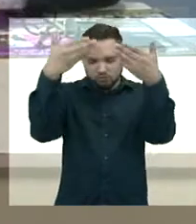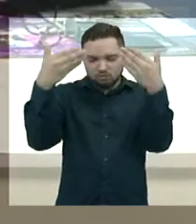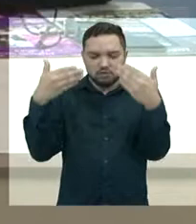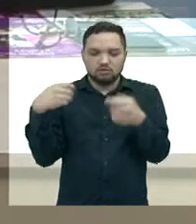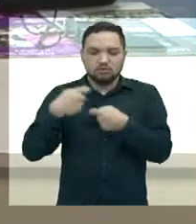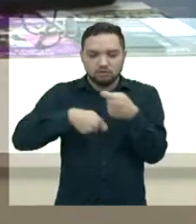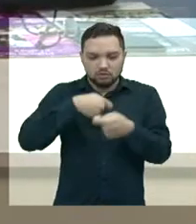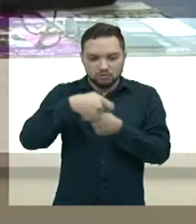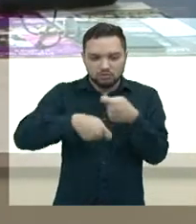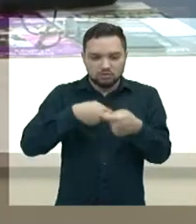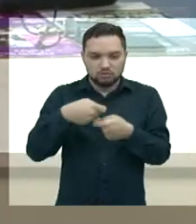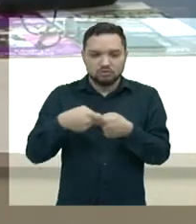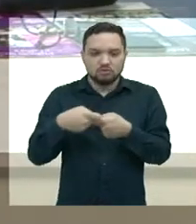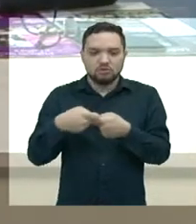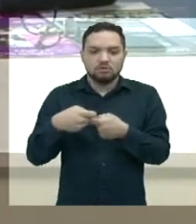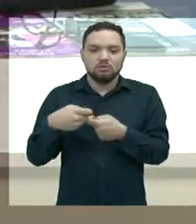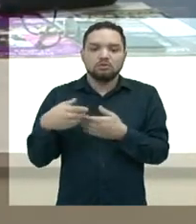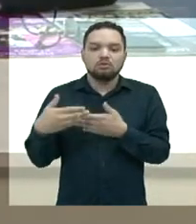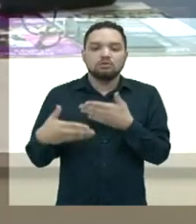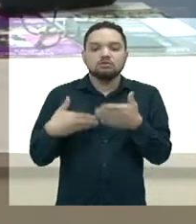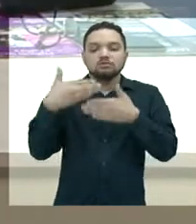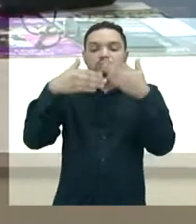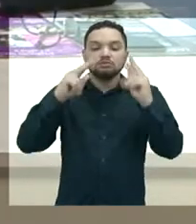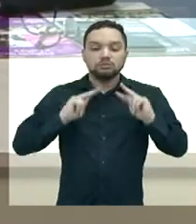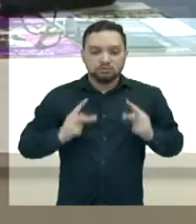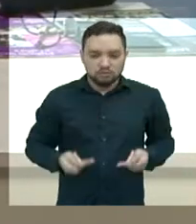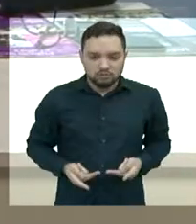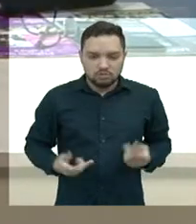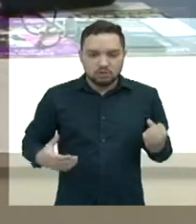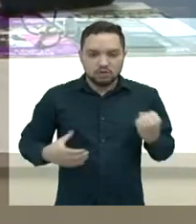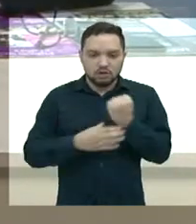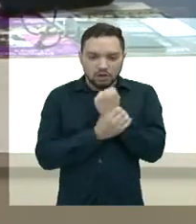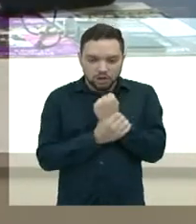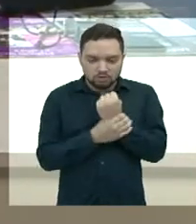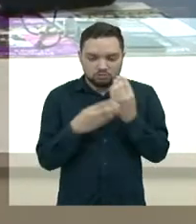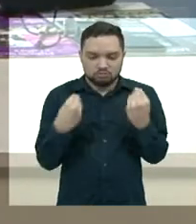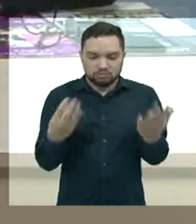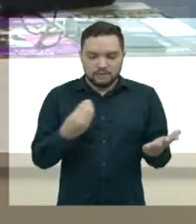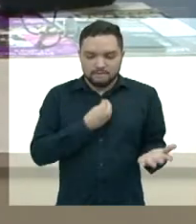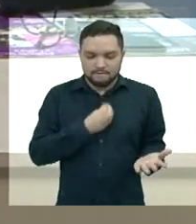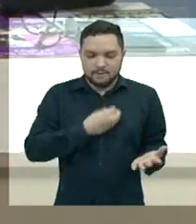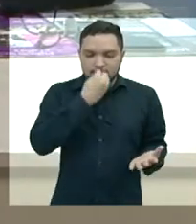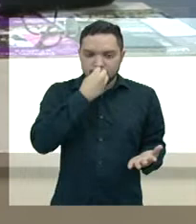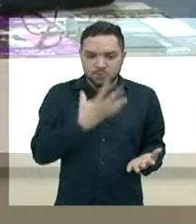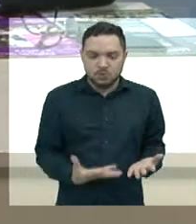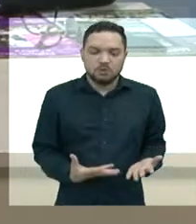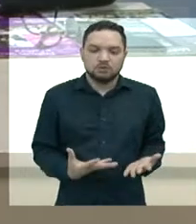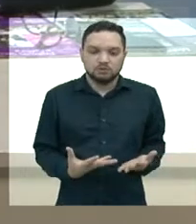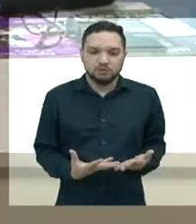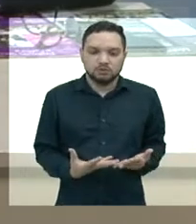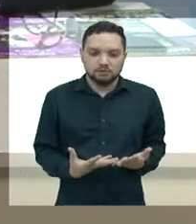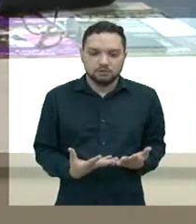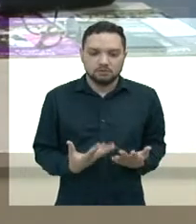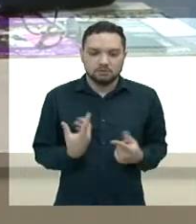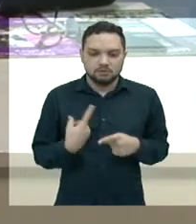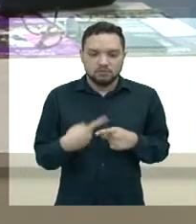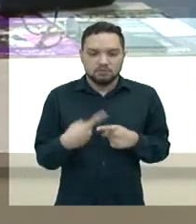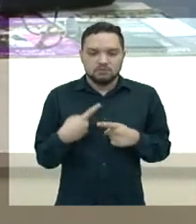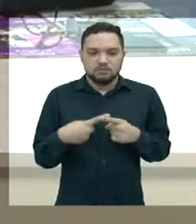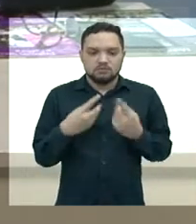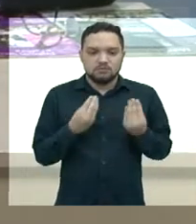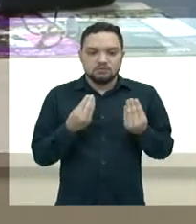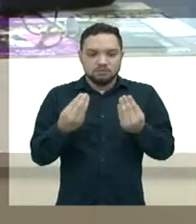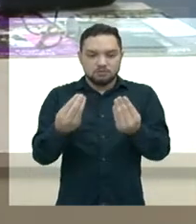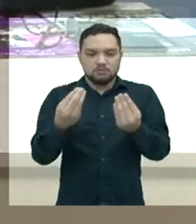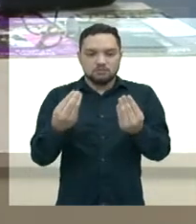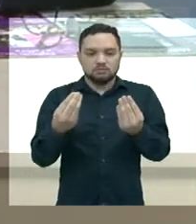de desenvolvimento humano, de garantia de dignidade às pessoas, quando se fala em ligar ali uma